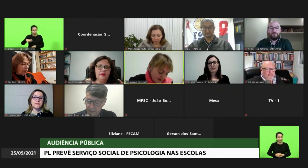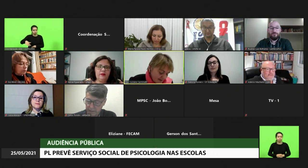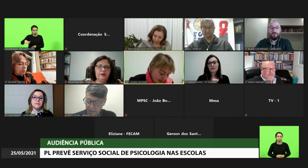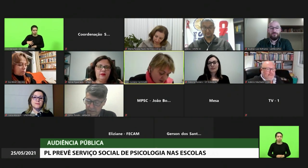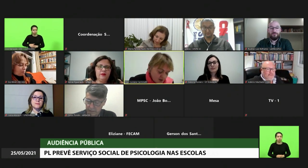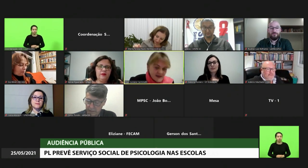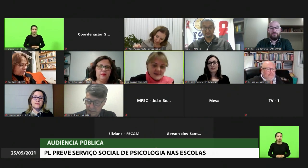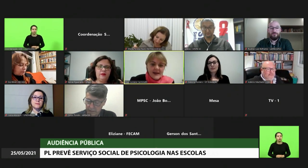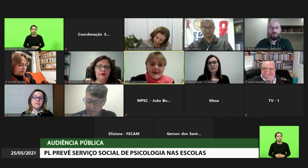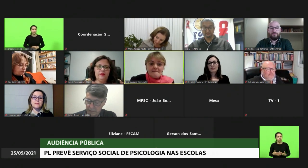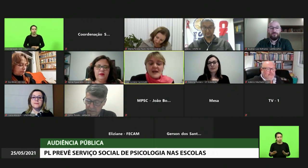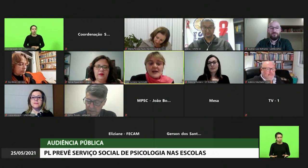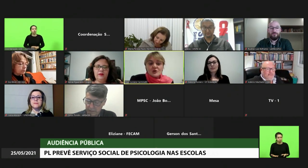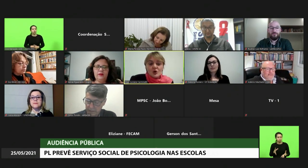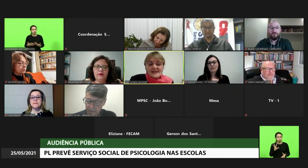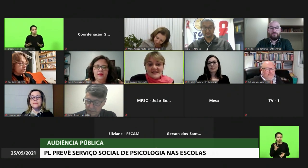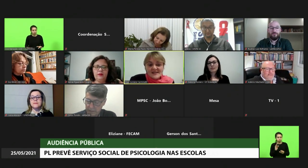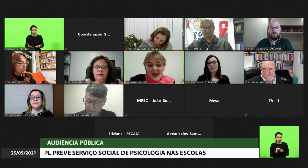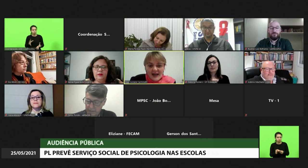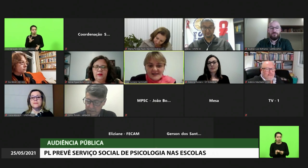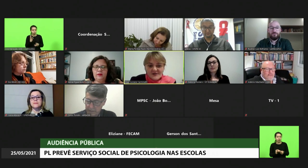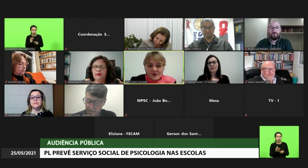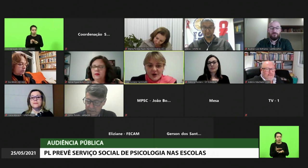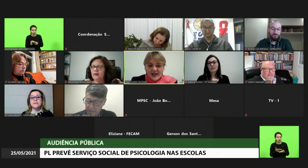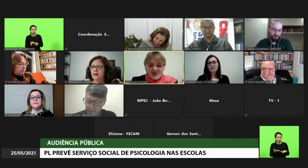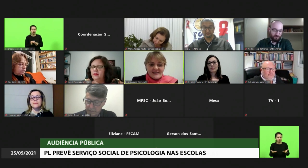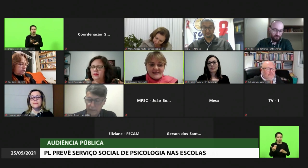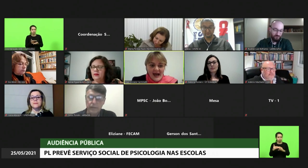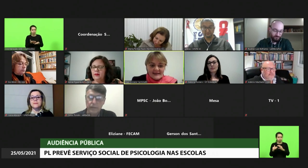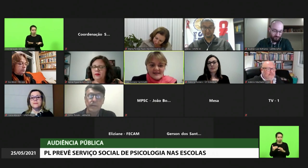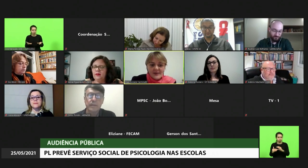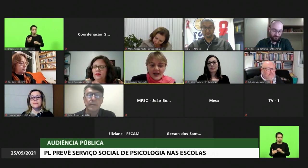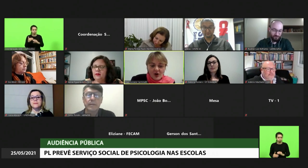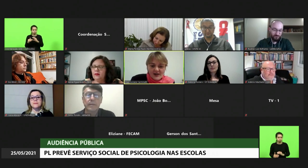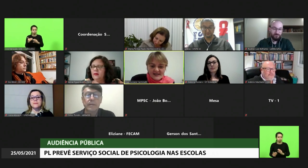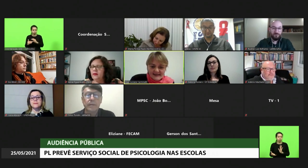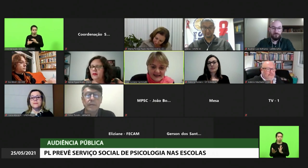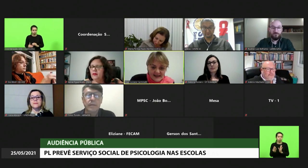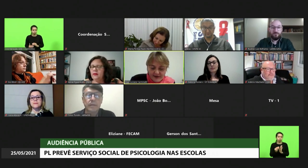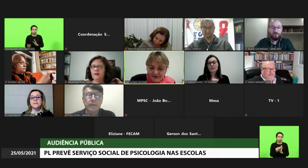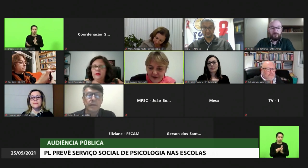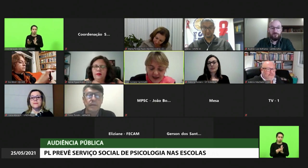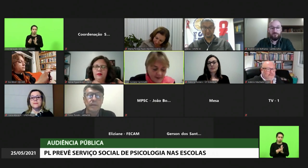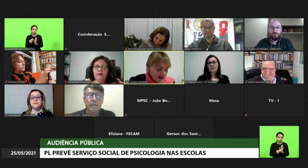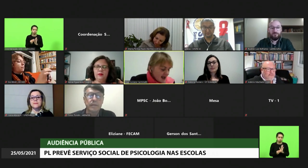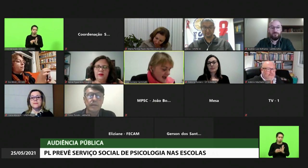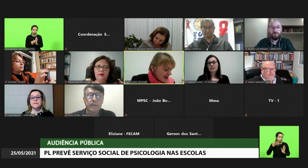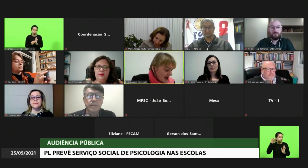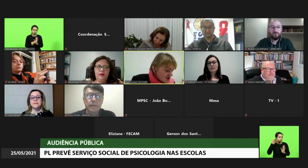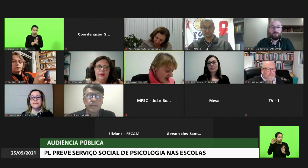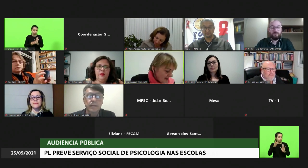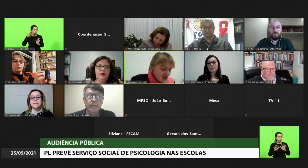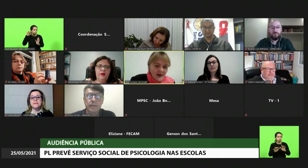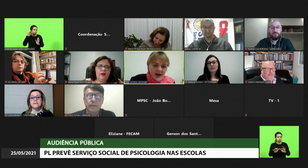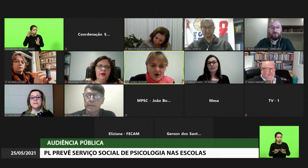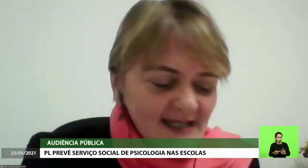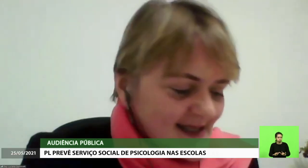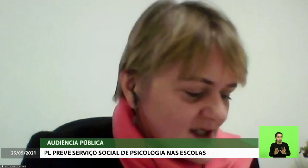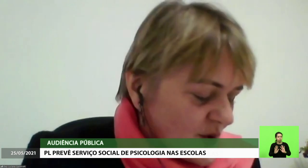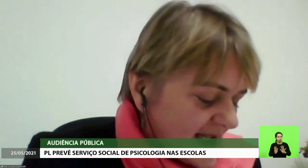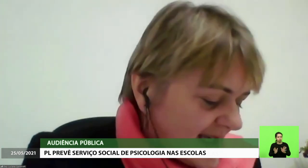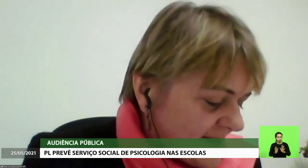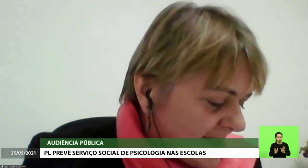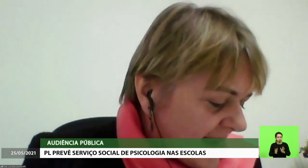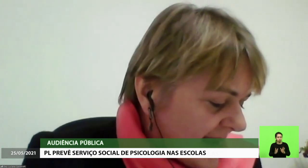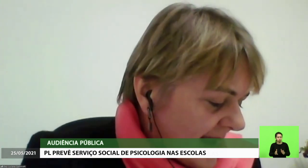esses encaminhamentos, né? Todas as falas foram registradas pela nossa taquigrafia, e eu já pedi para a